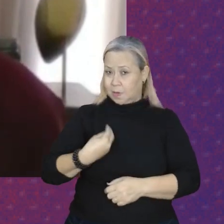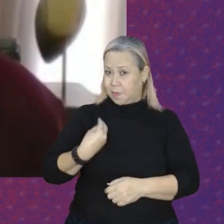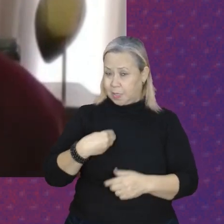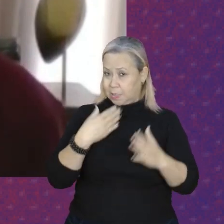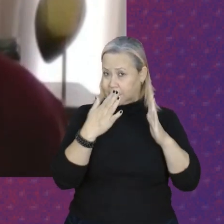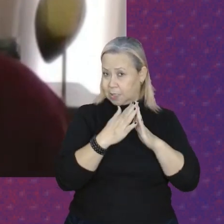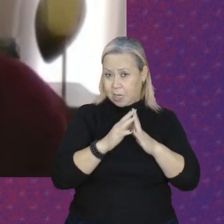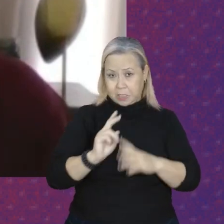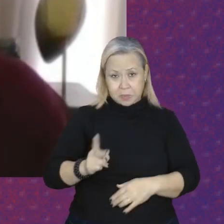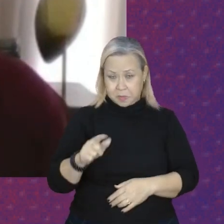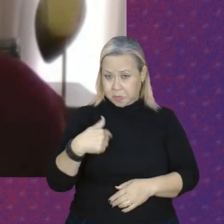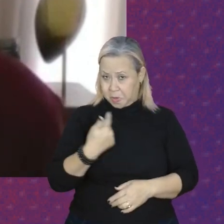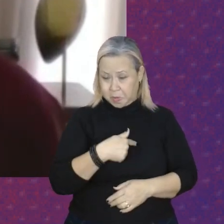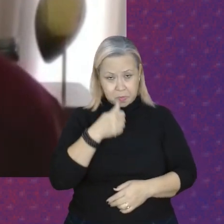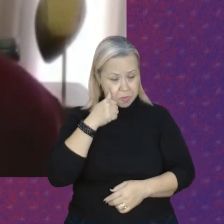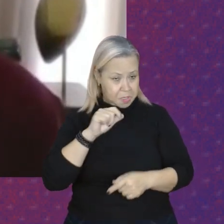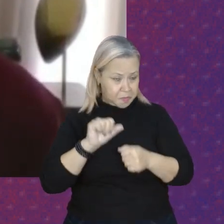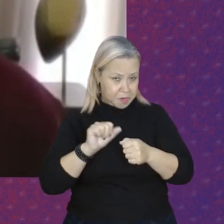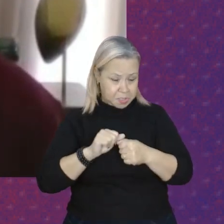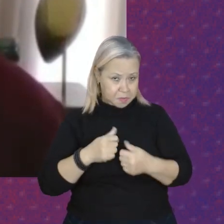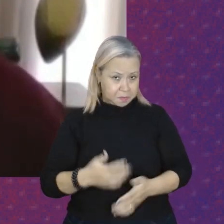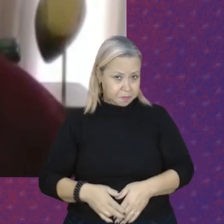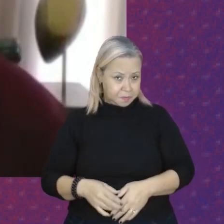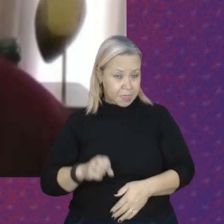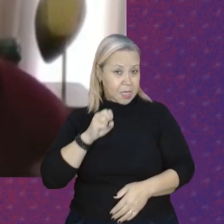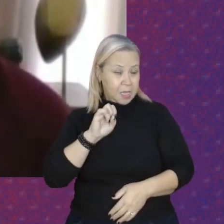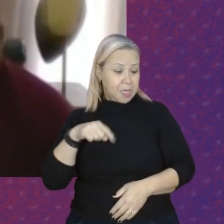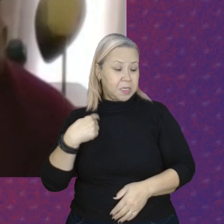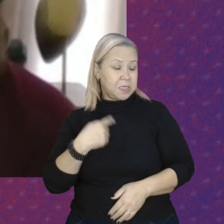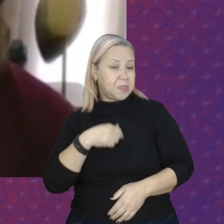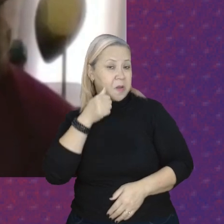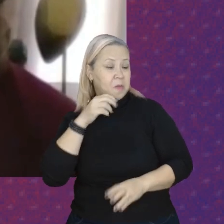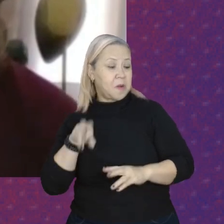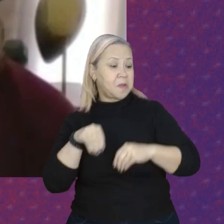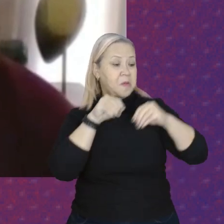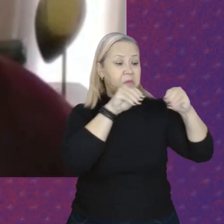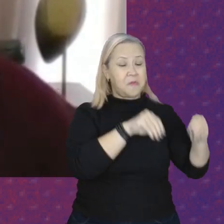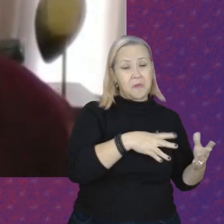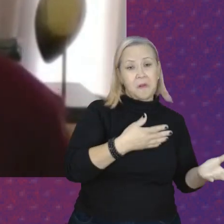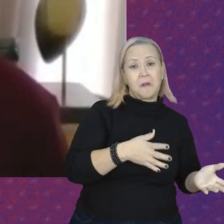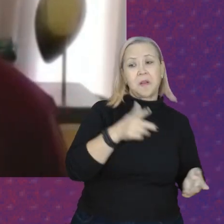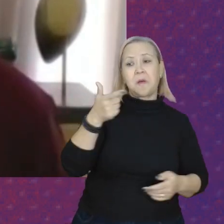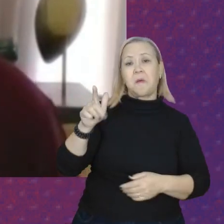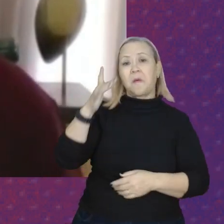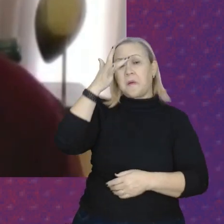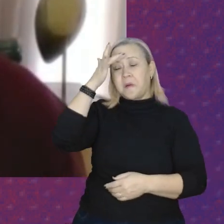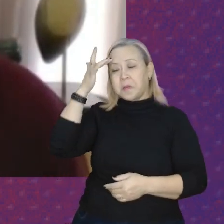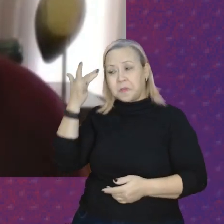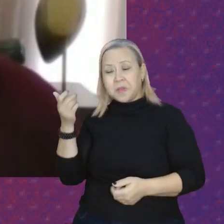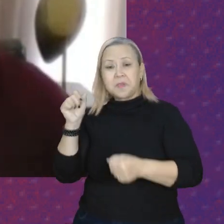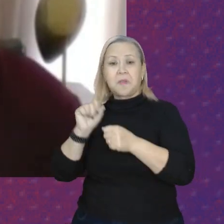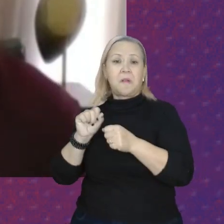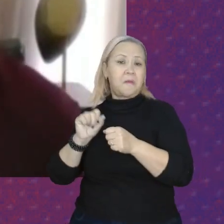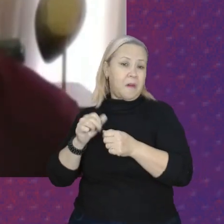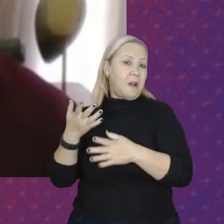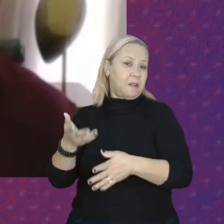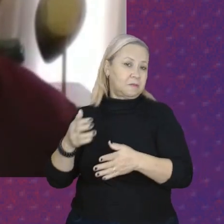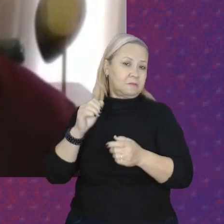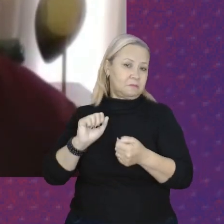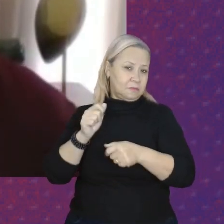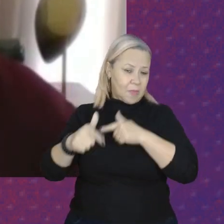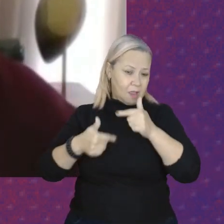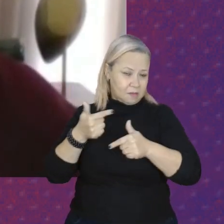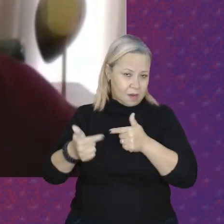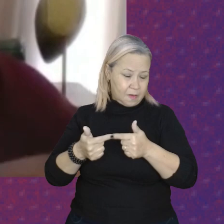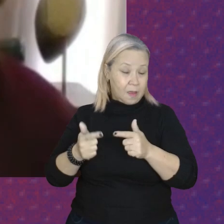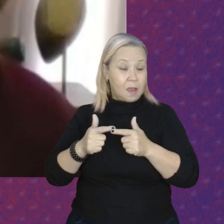sempre em cima da gente. Quando a gente está fora de casa, alguém vai na feira, alguém faz um café, alguém varre uma casa, mas quando a gente